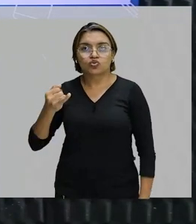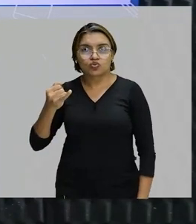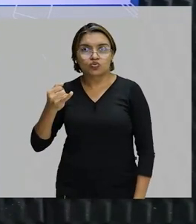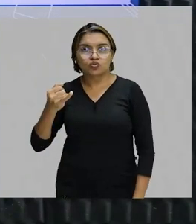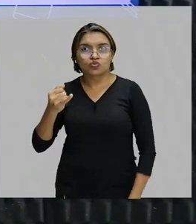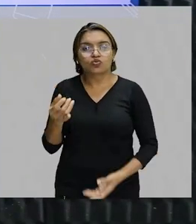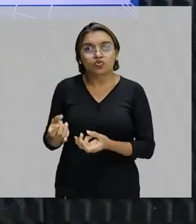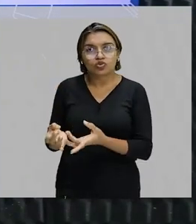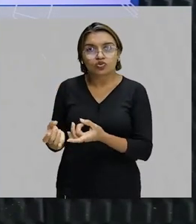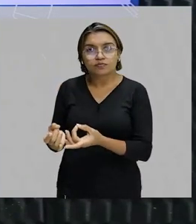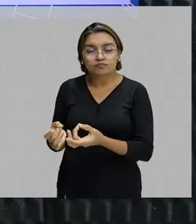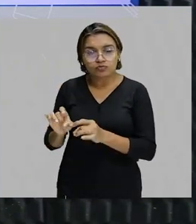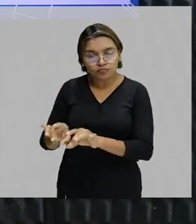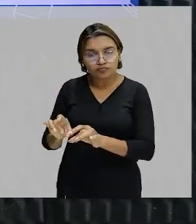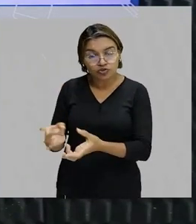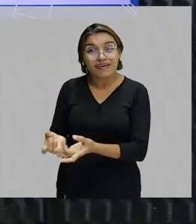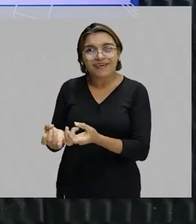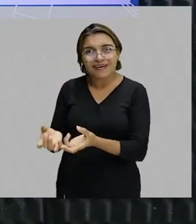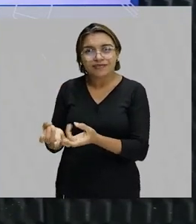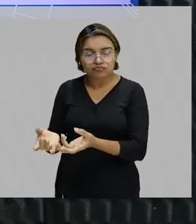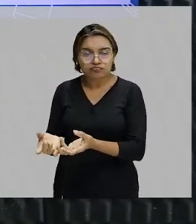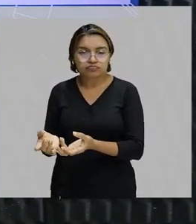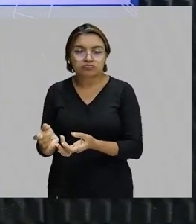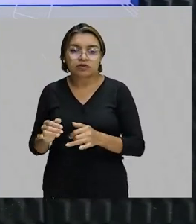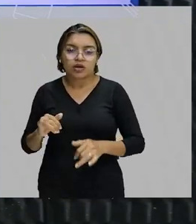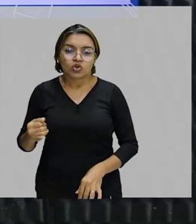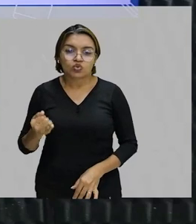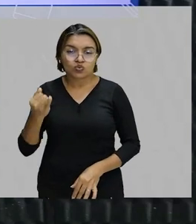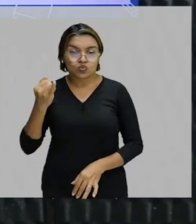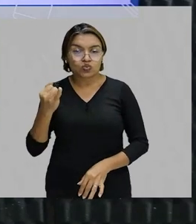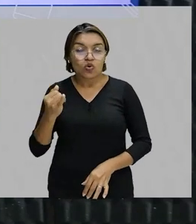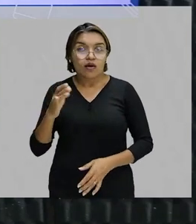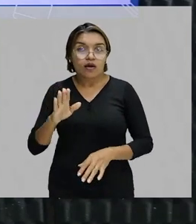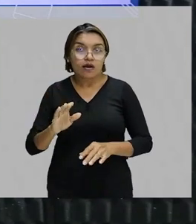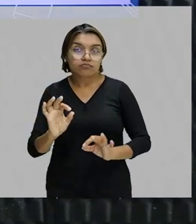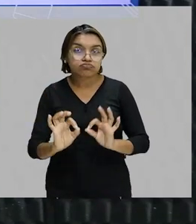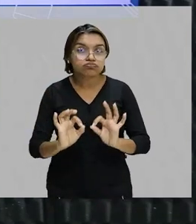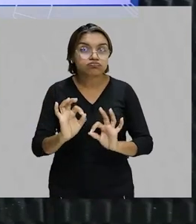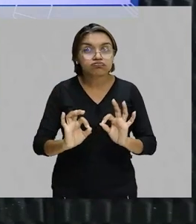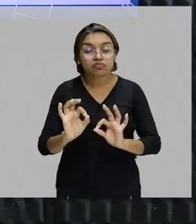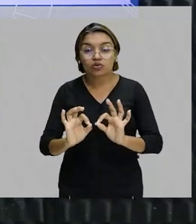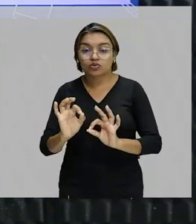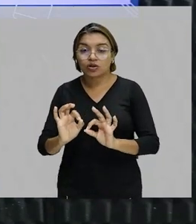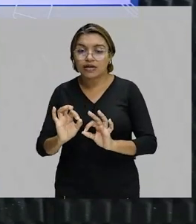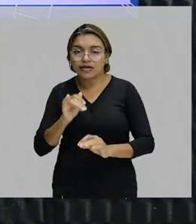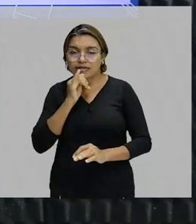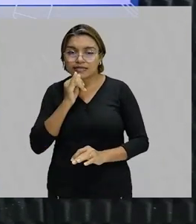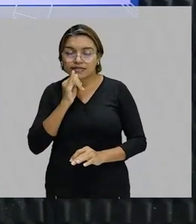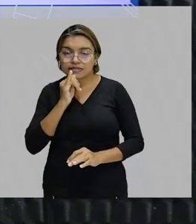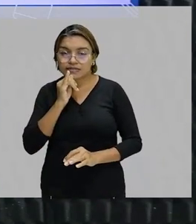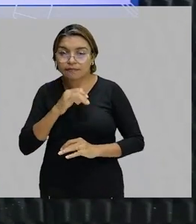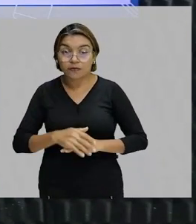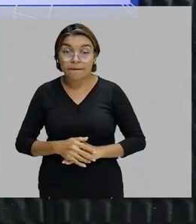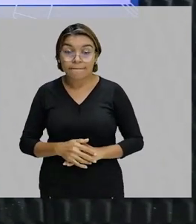do neoliberalismo é o controlar o juros para que a inflação não cresça então a política a prática